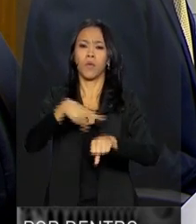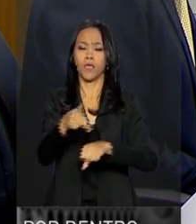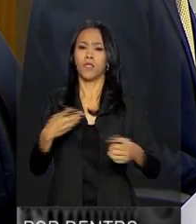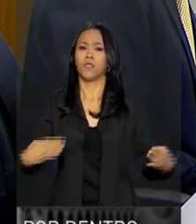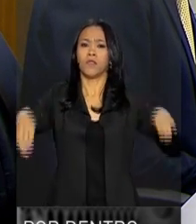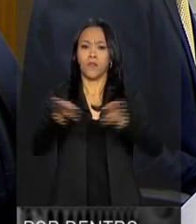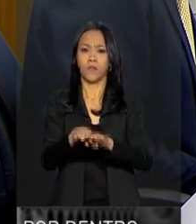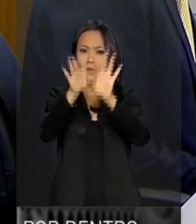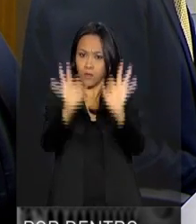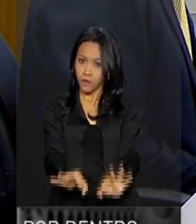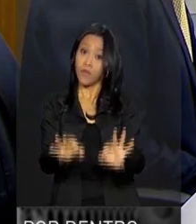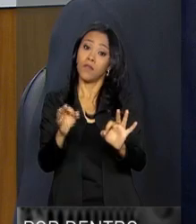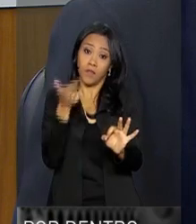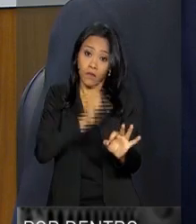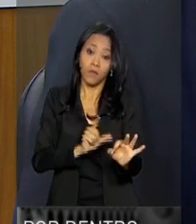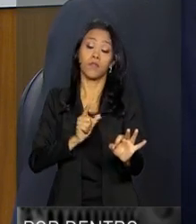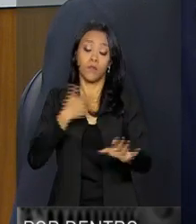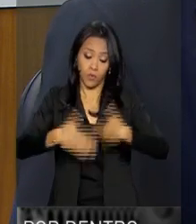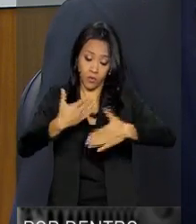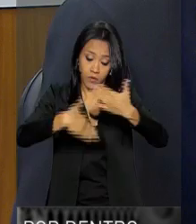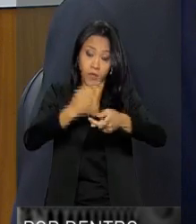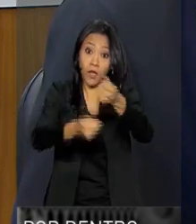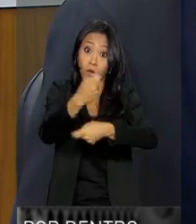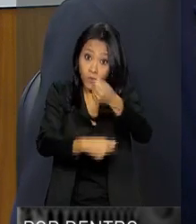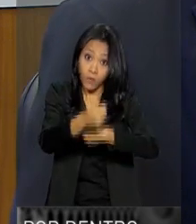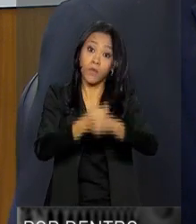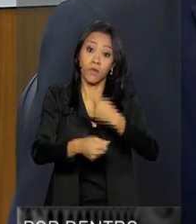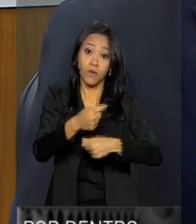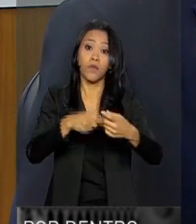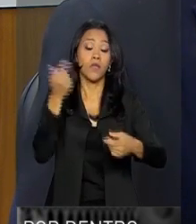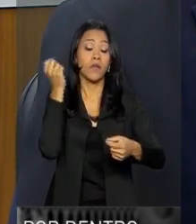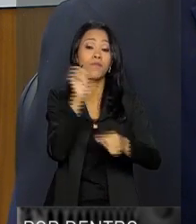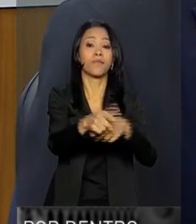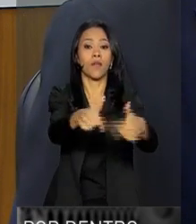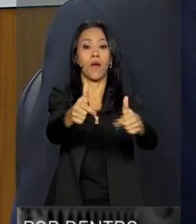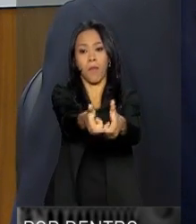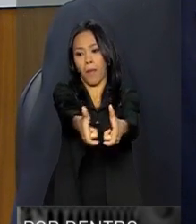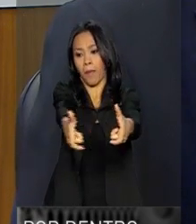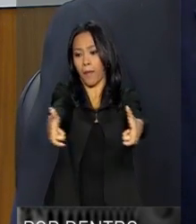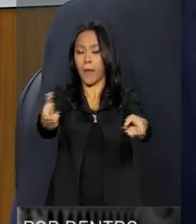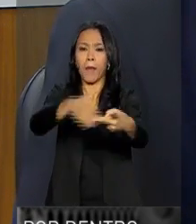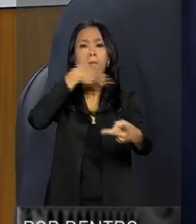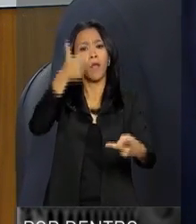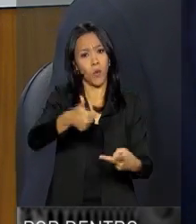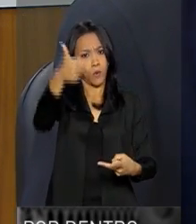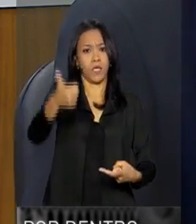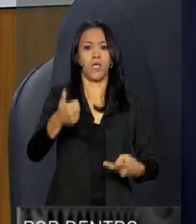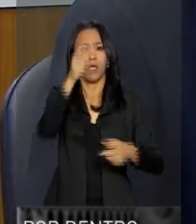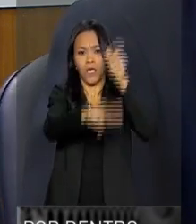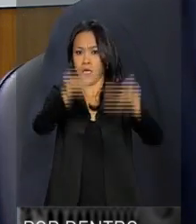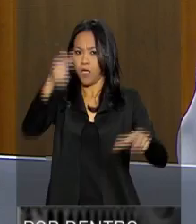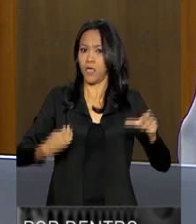principalmente para que nós tenhamos um crescimento econômico que traz emprego traz renda traz melhoria da qualidade de vida das